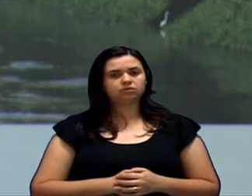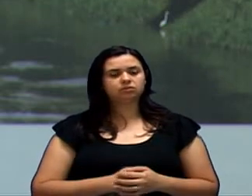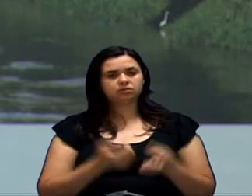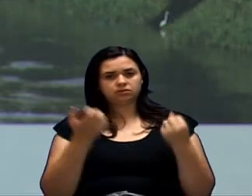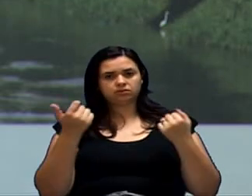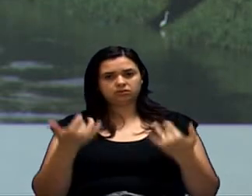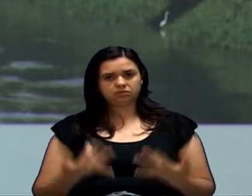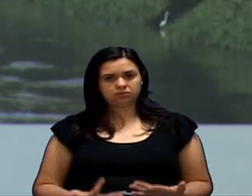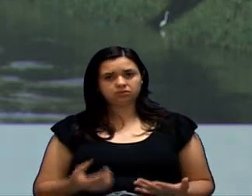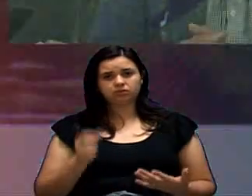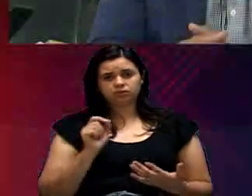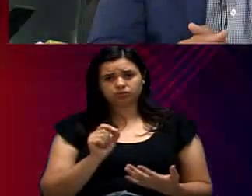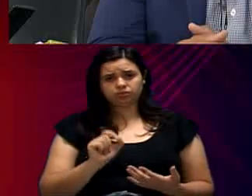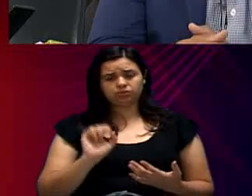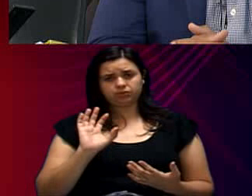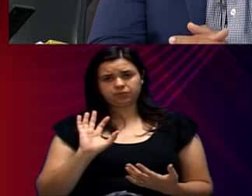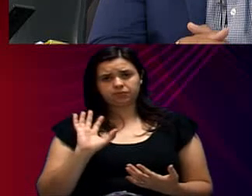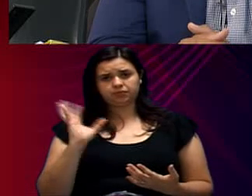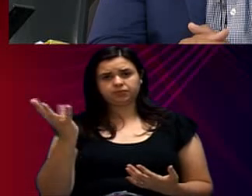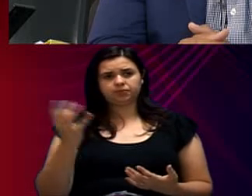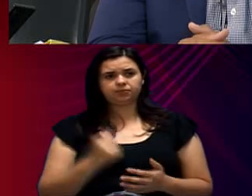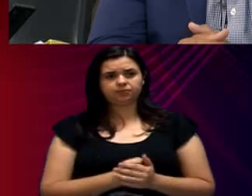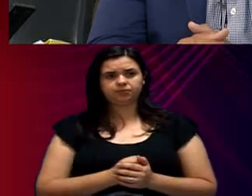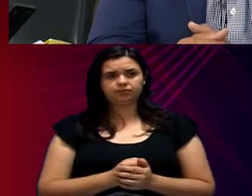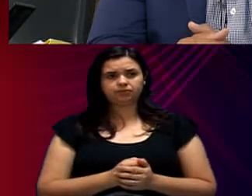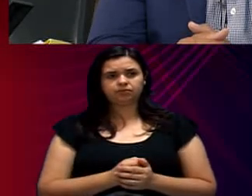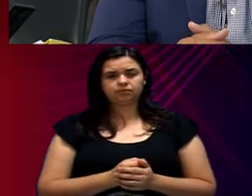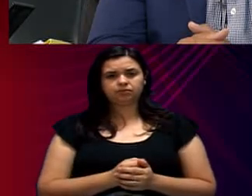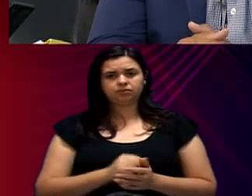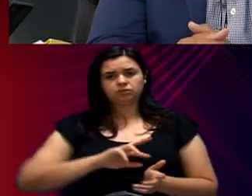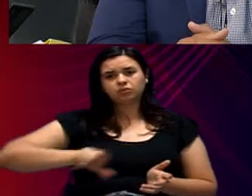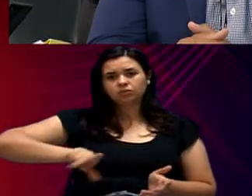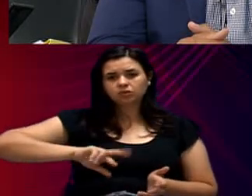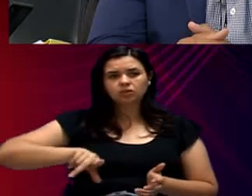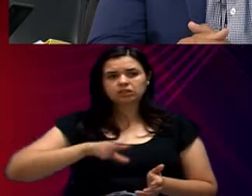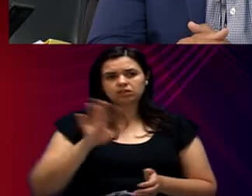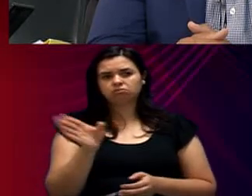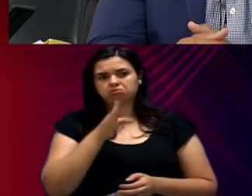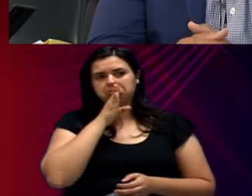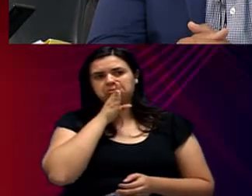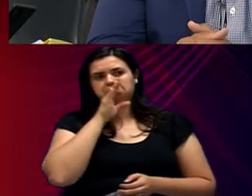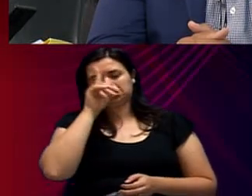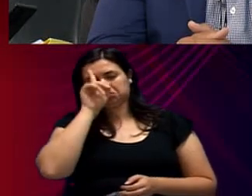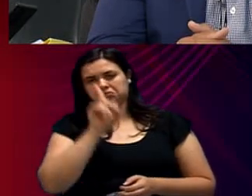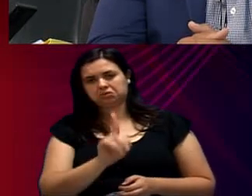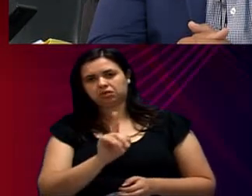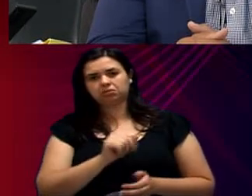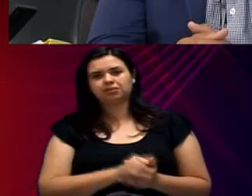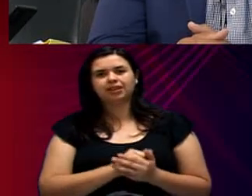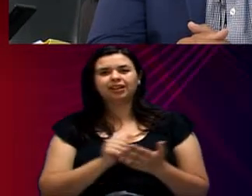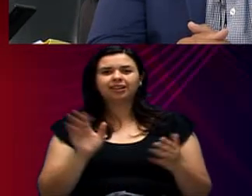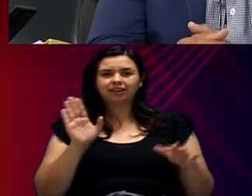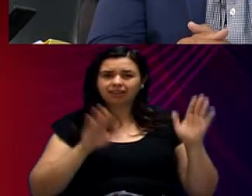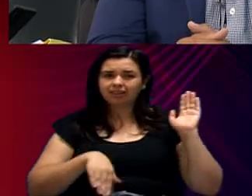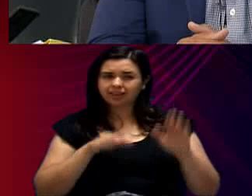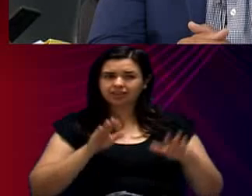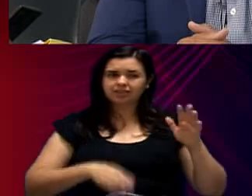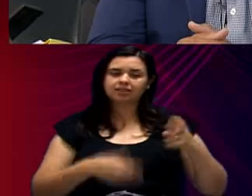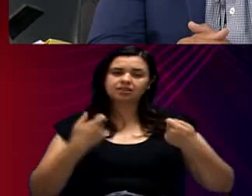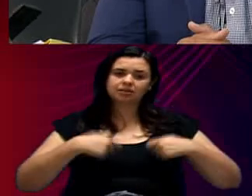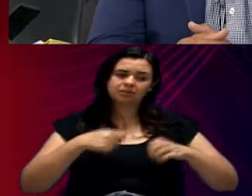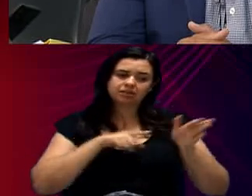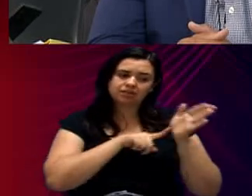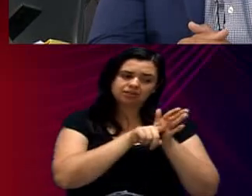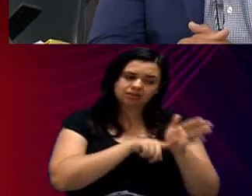deu acontecido. Então, não é que não estão calados, é que, na verdade, muitas vezes alguns assuntos requerem uma atenção maior